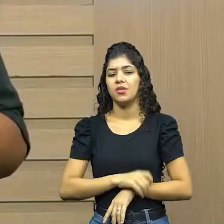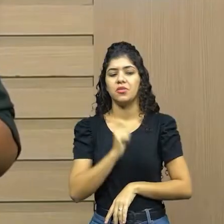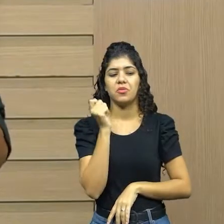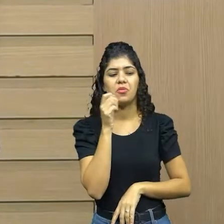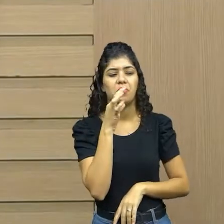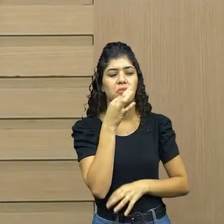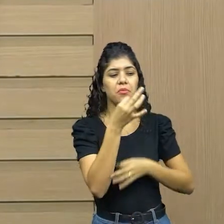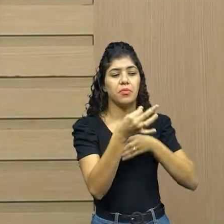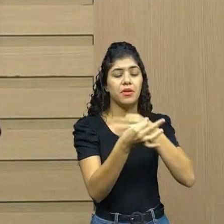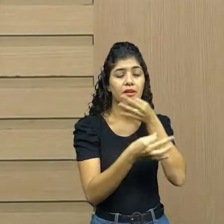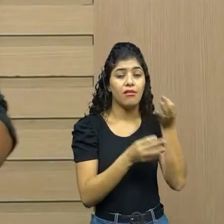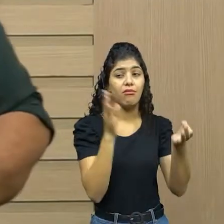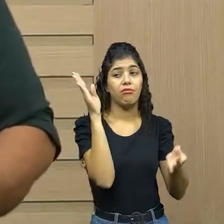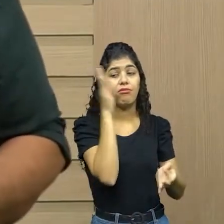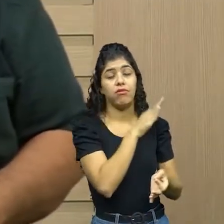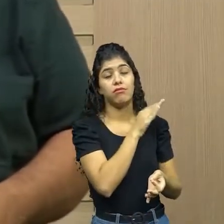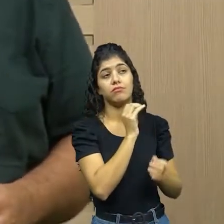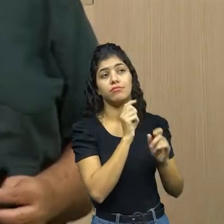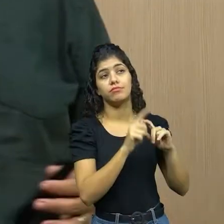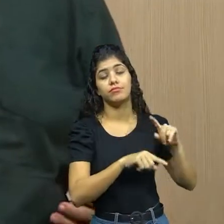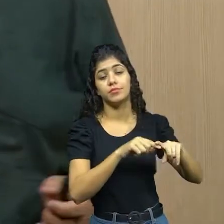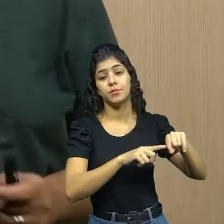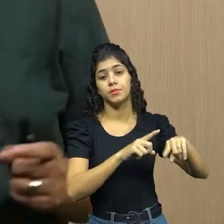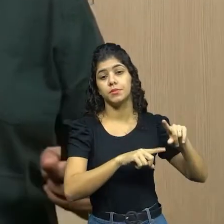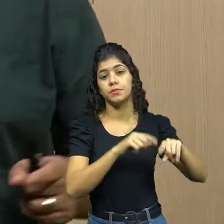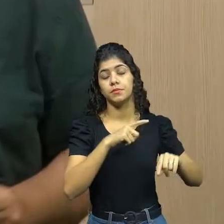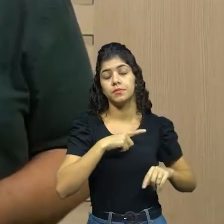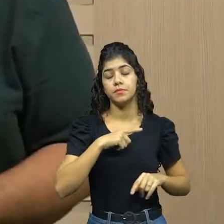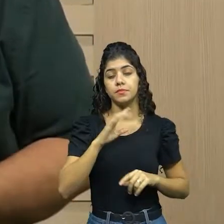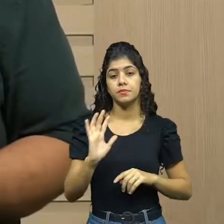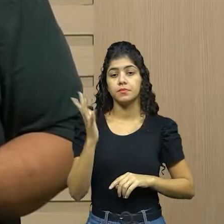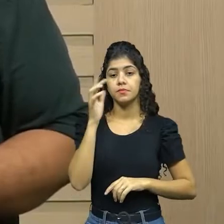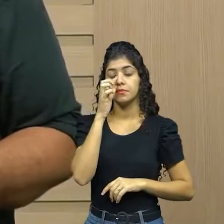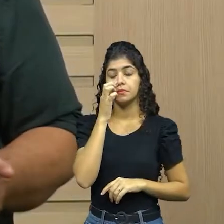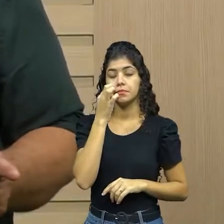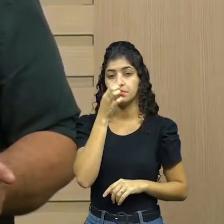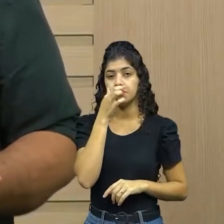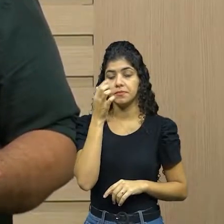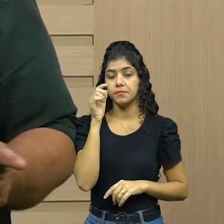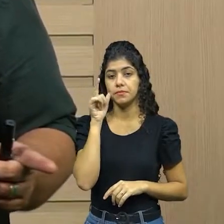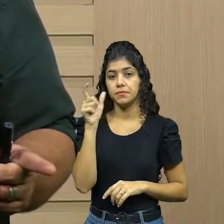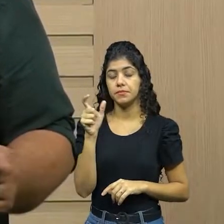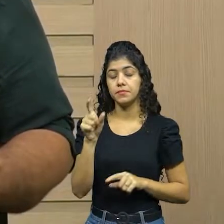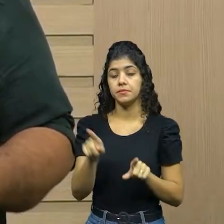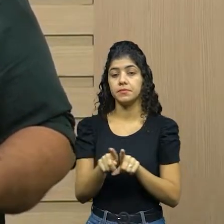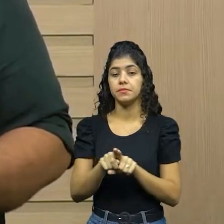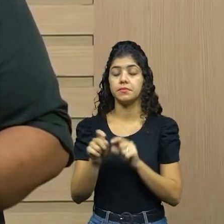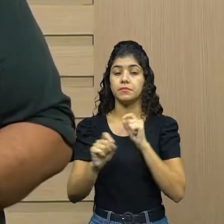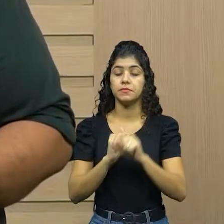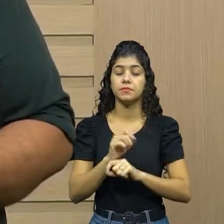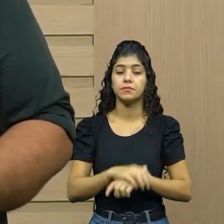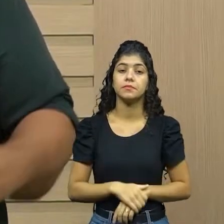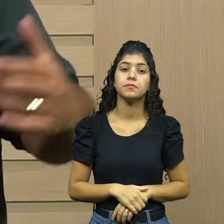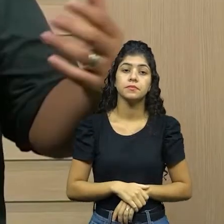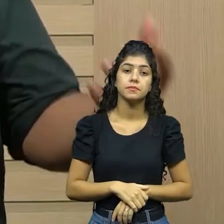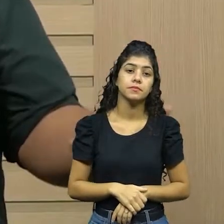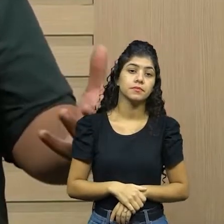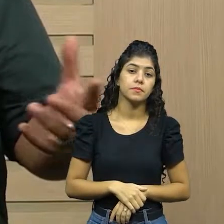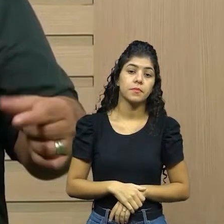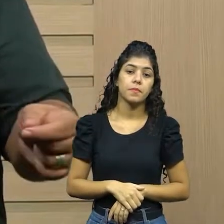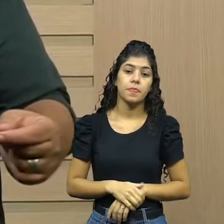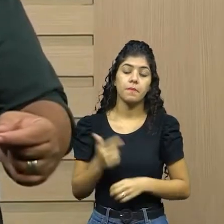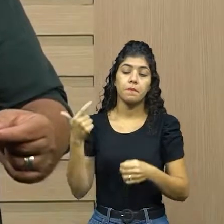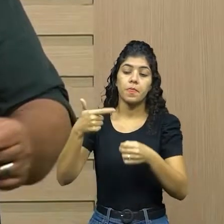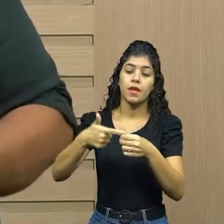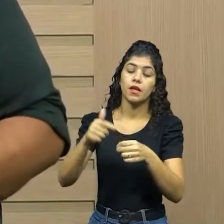outros. Eu tive uma situação bem interessante com relação a esse valor e satisfação. Eu abasteci meu